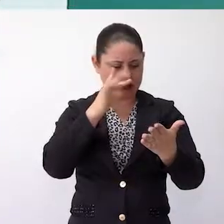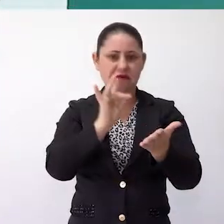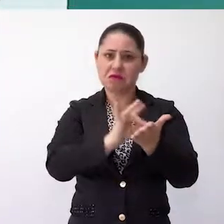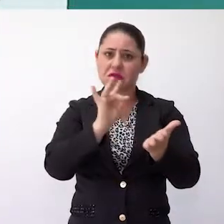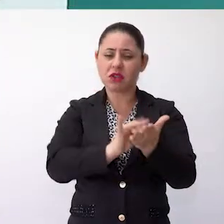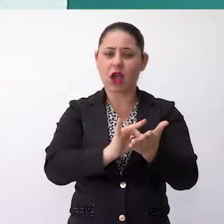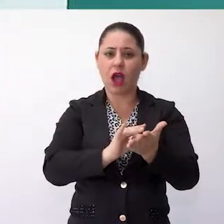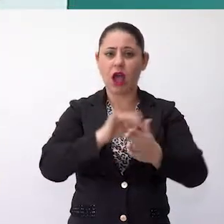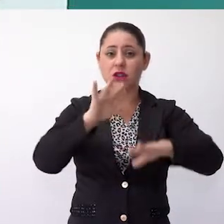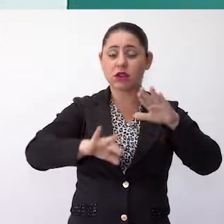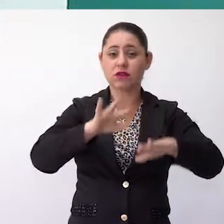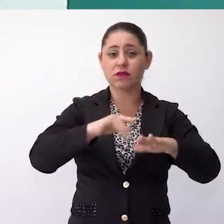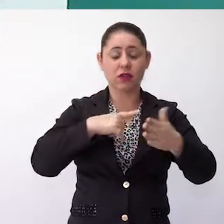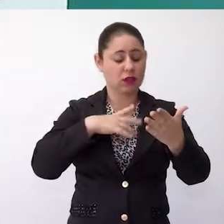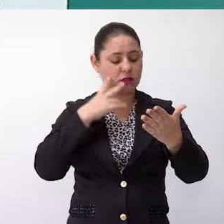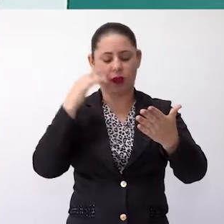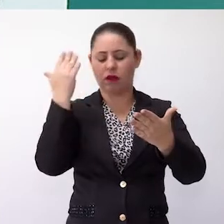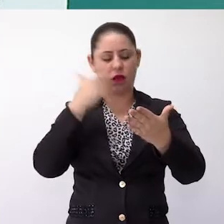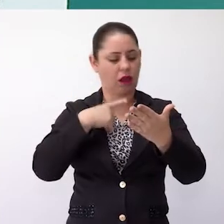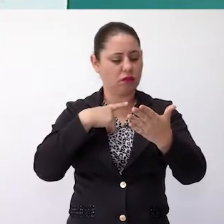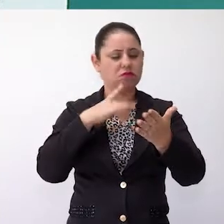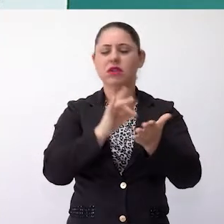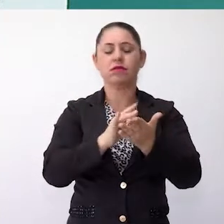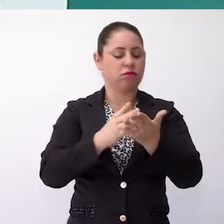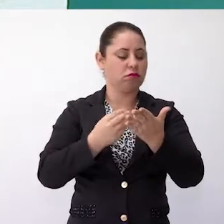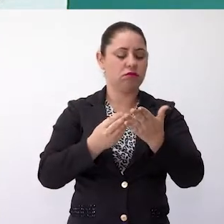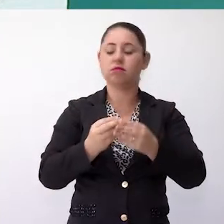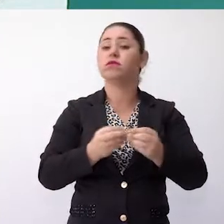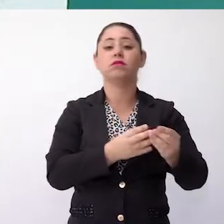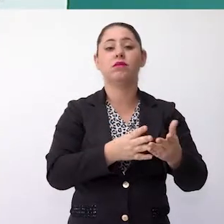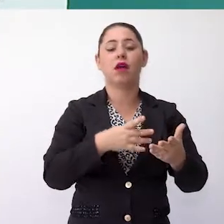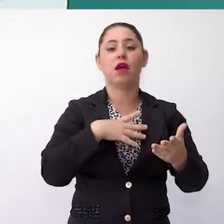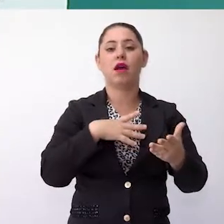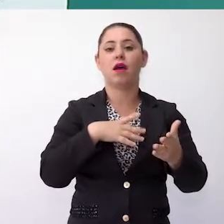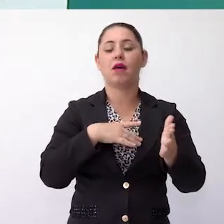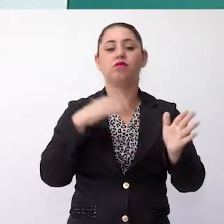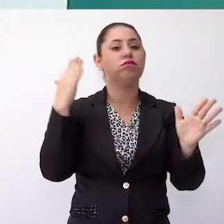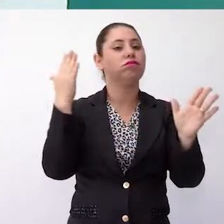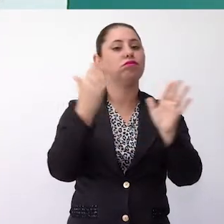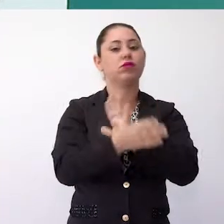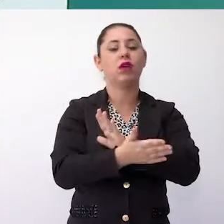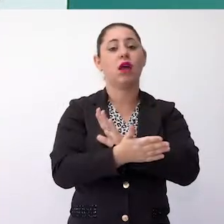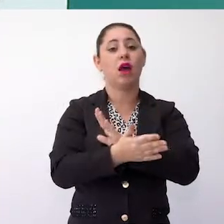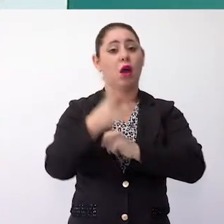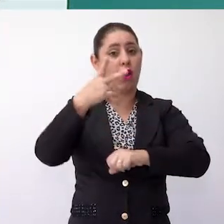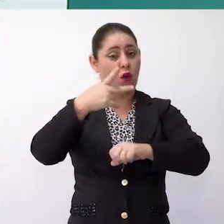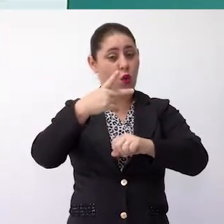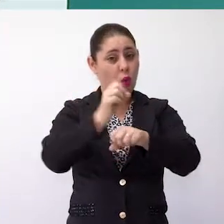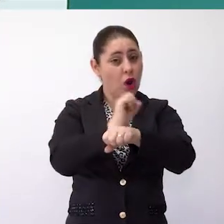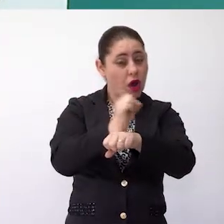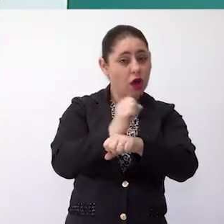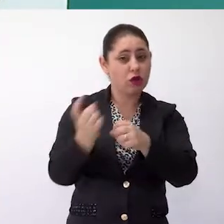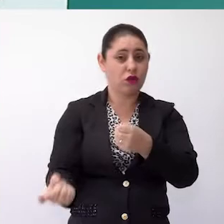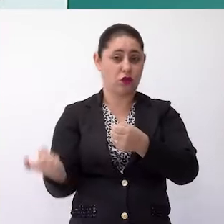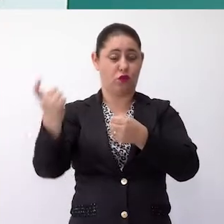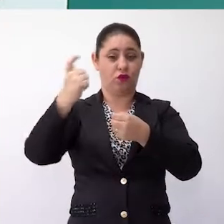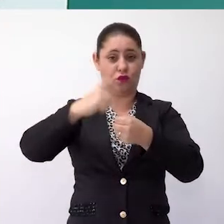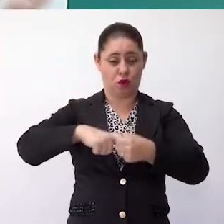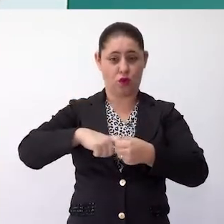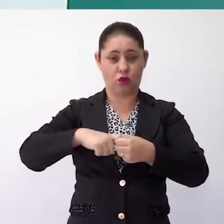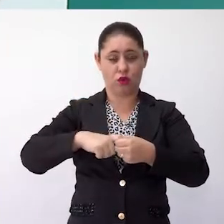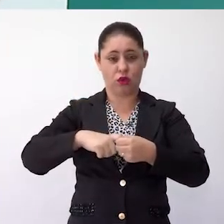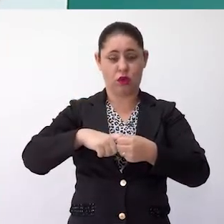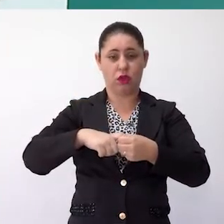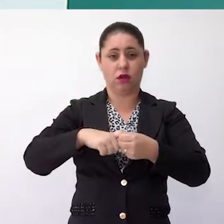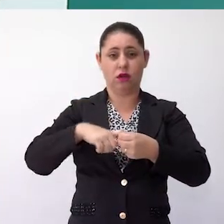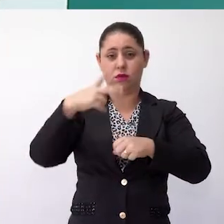ali no local, se passa desapercebido. Mas o que a gente percebe? Os veículos que retornam para o país com contrabando,